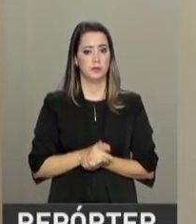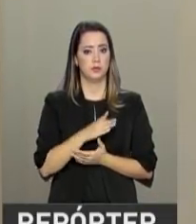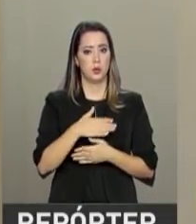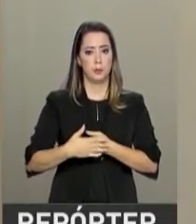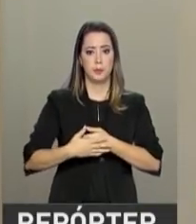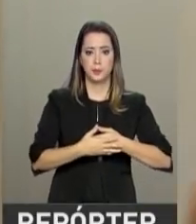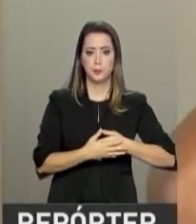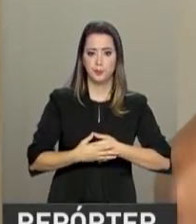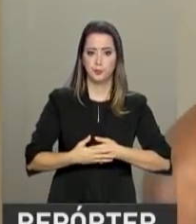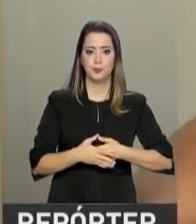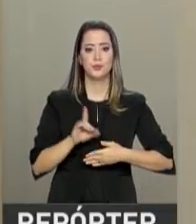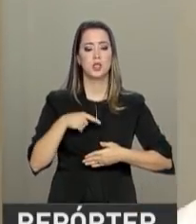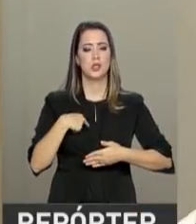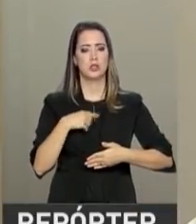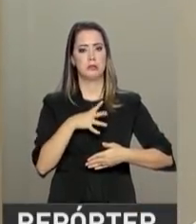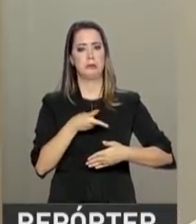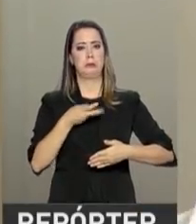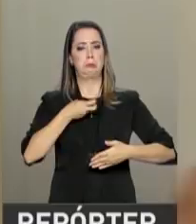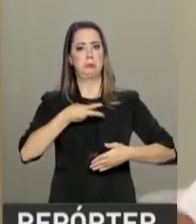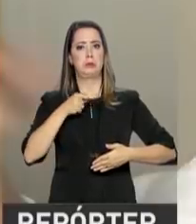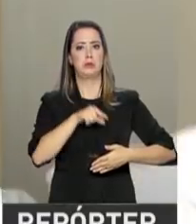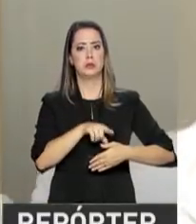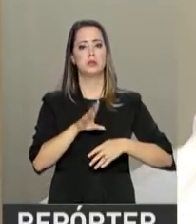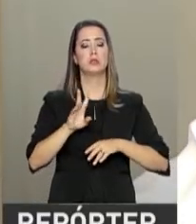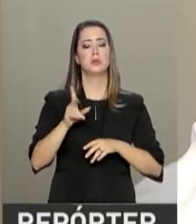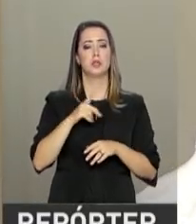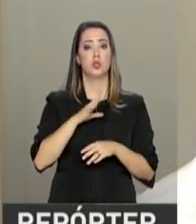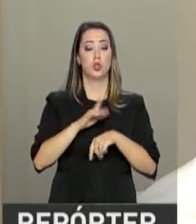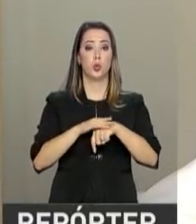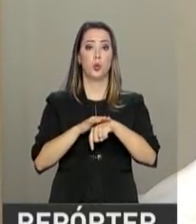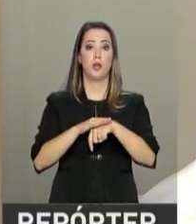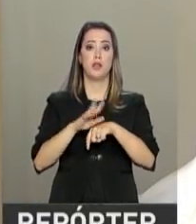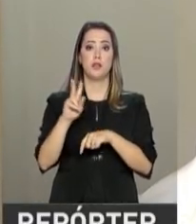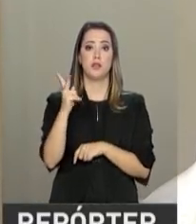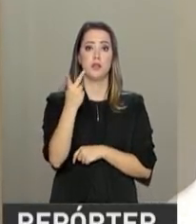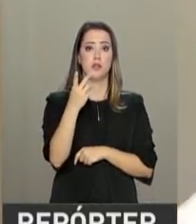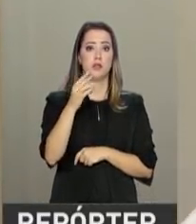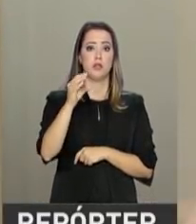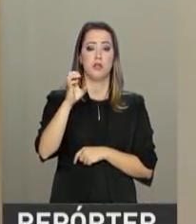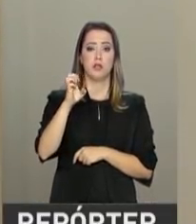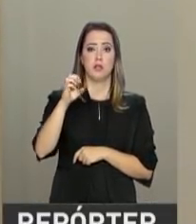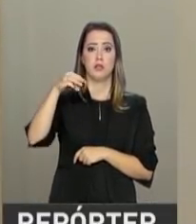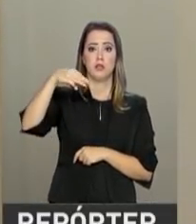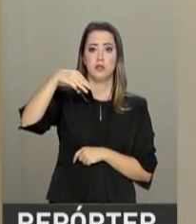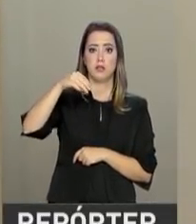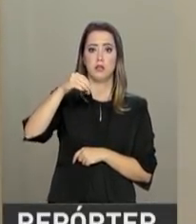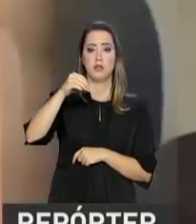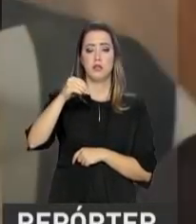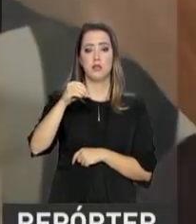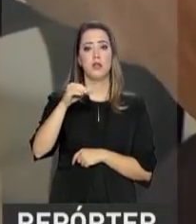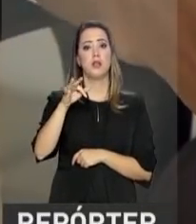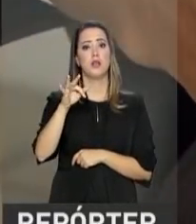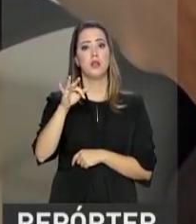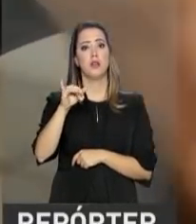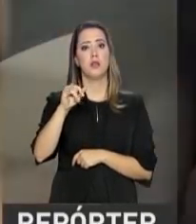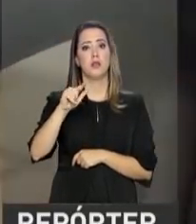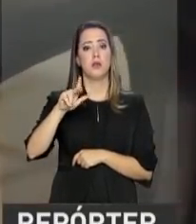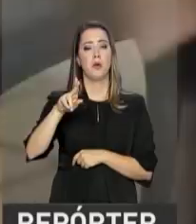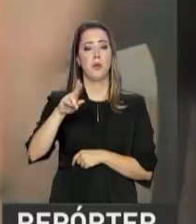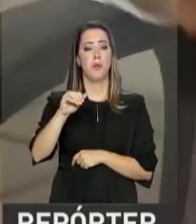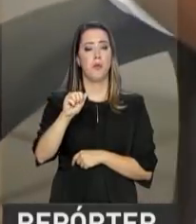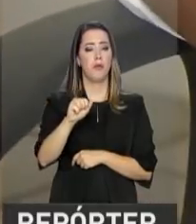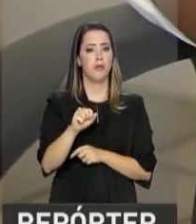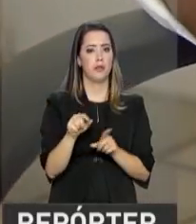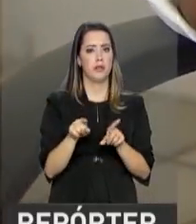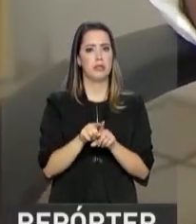Ainda bebê, Luiz já apresentava os sintomas da hemofilia, doença provocada pela ausência de proteínas responsáveis por fazer a coagulação